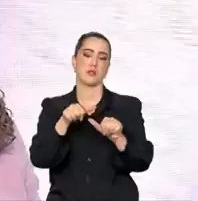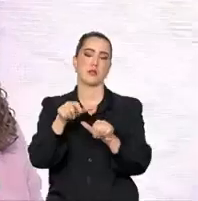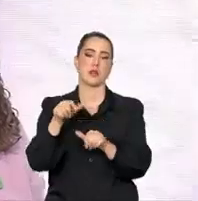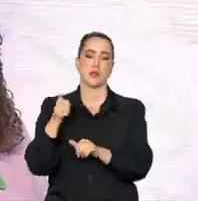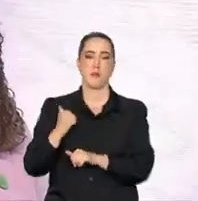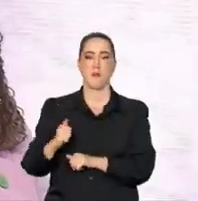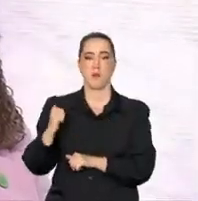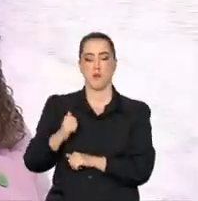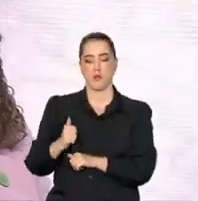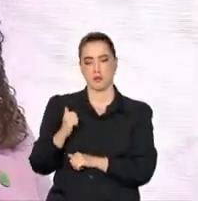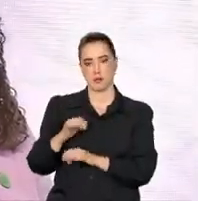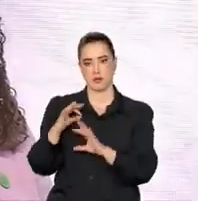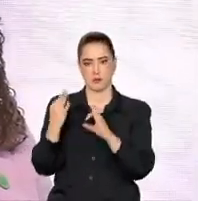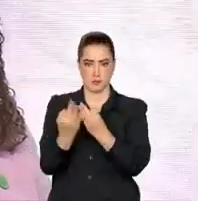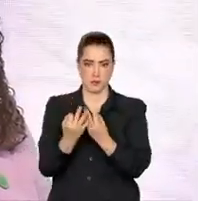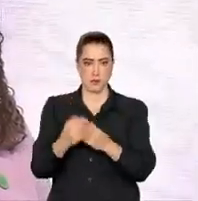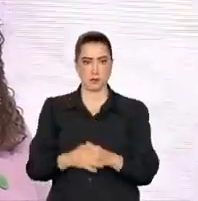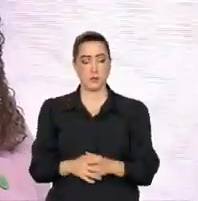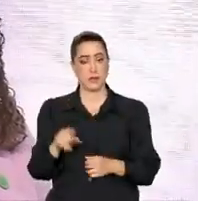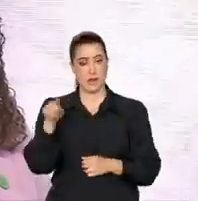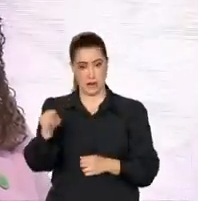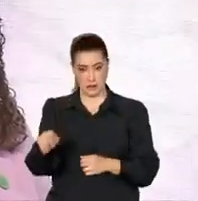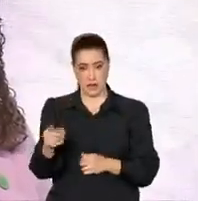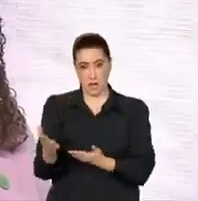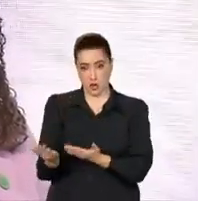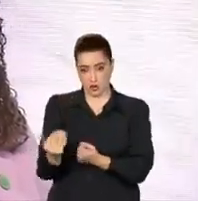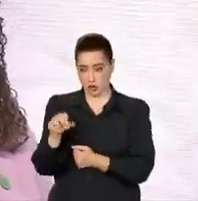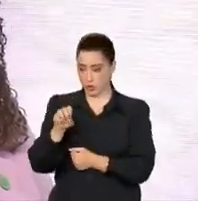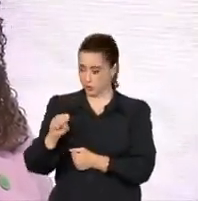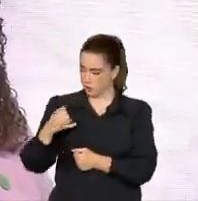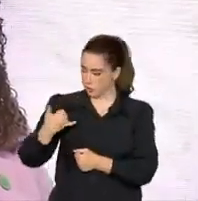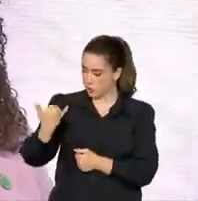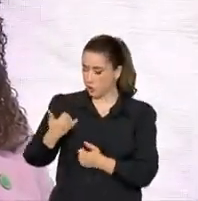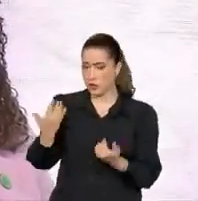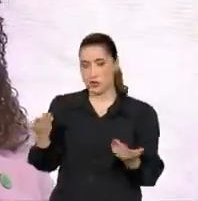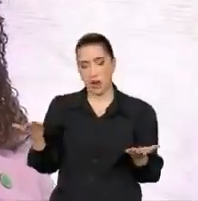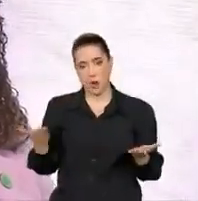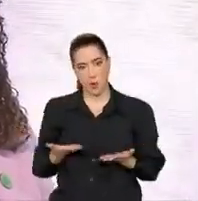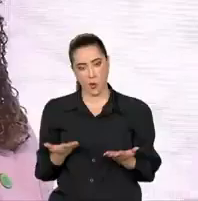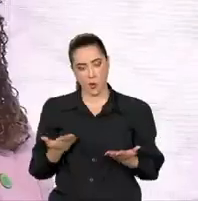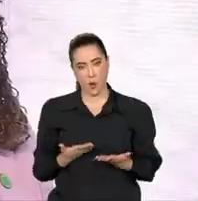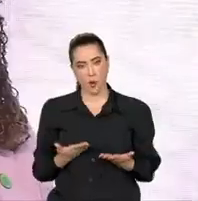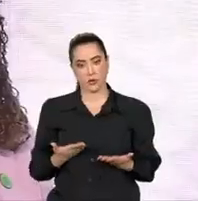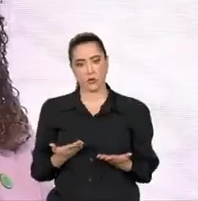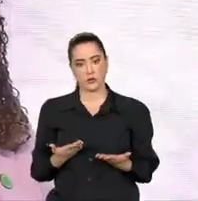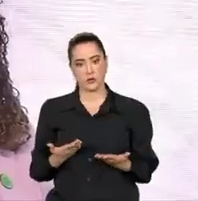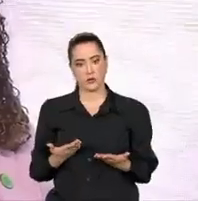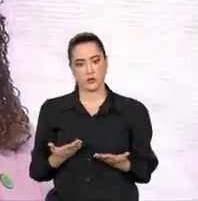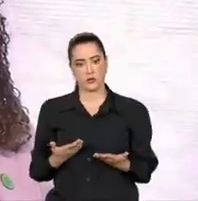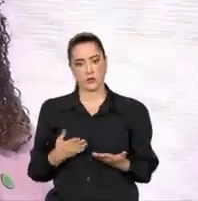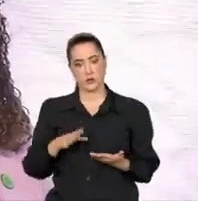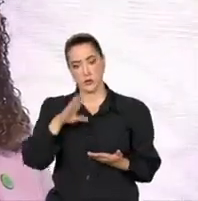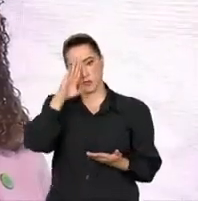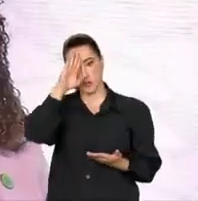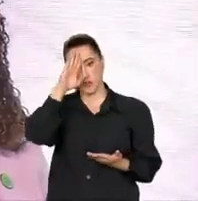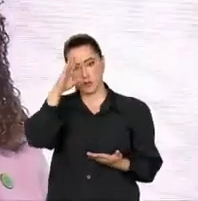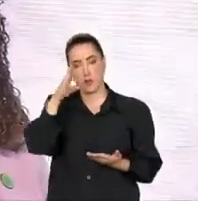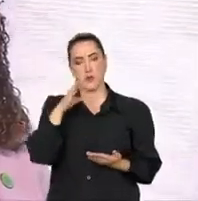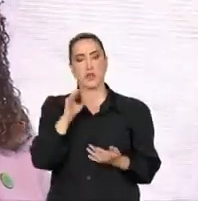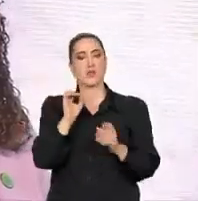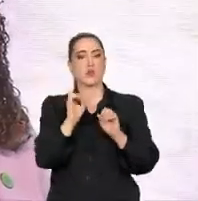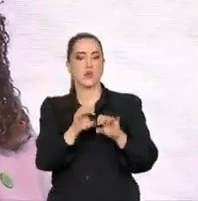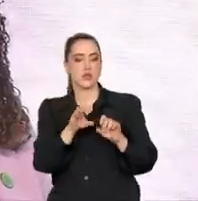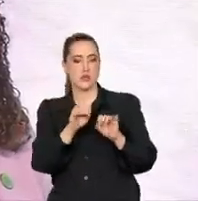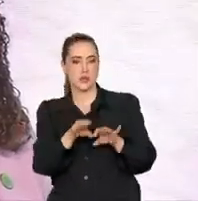Bolsa Família. Aquele garoto, agora, por conta principalmente da